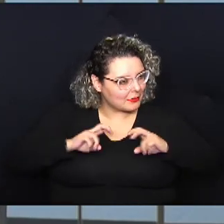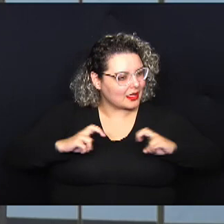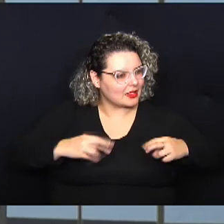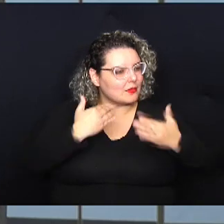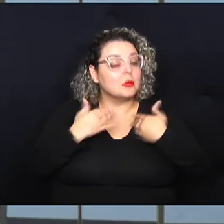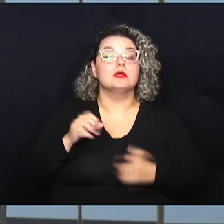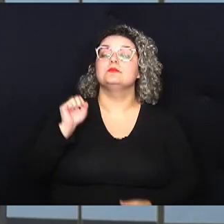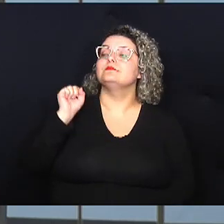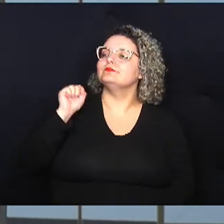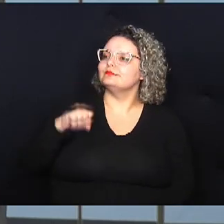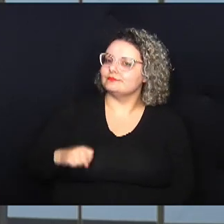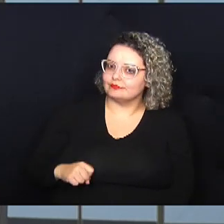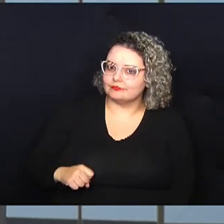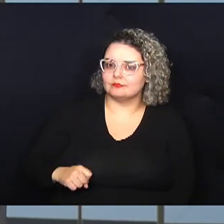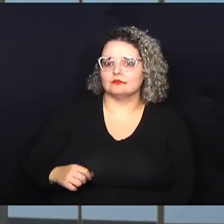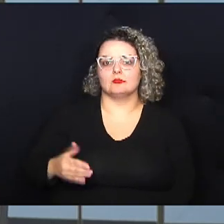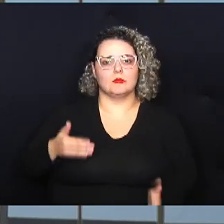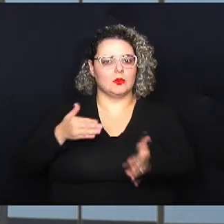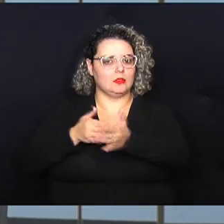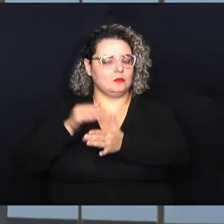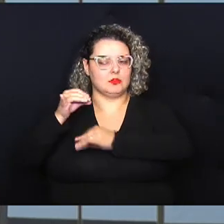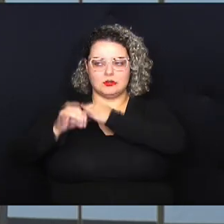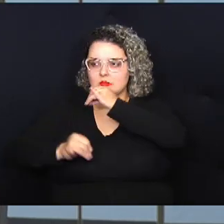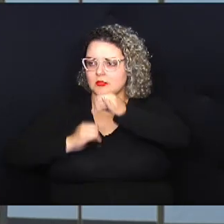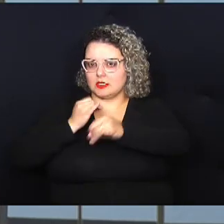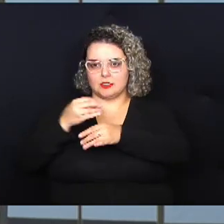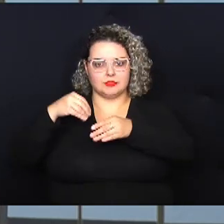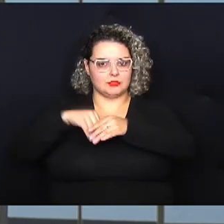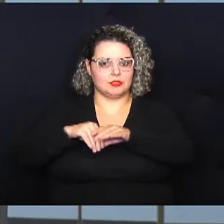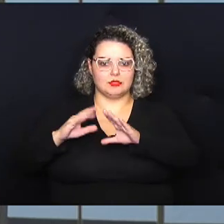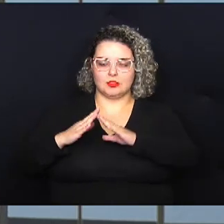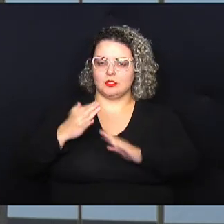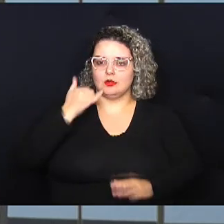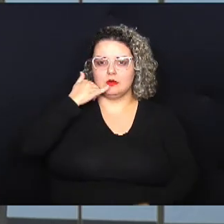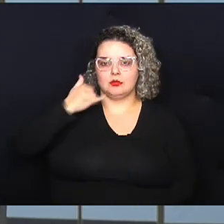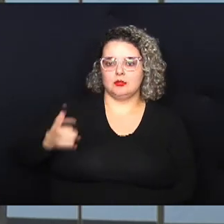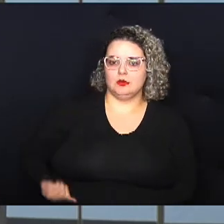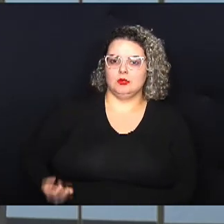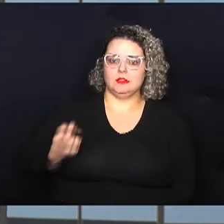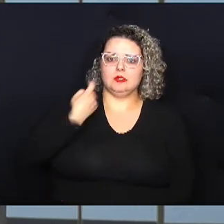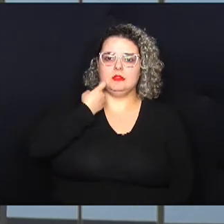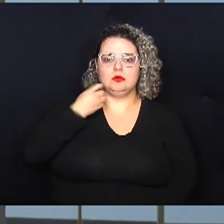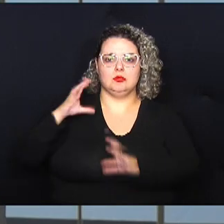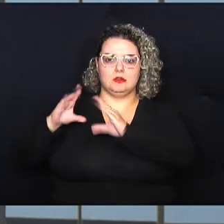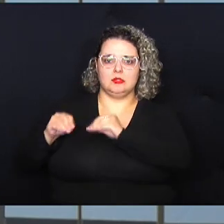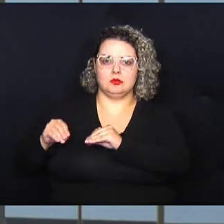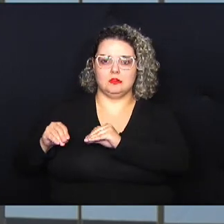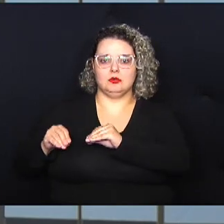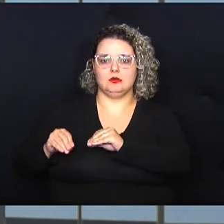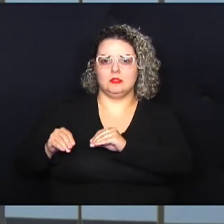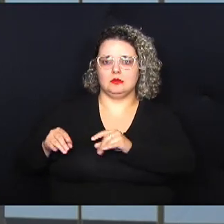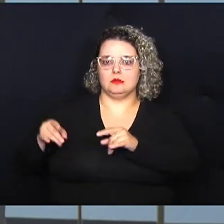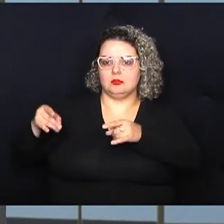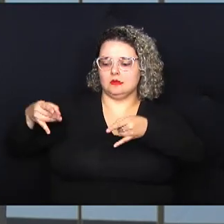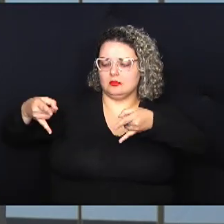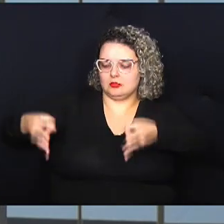para a internet dentro de casa. Meu celular, sexta-feira à noite, está na minha cabeceirinha dentro da